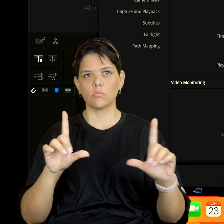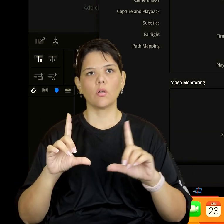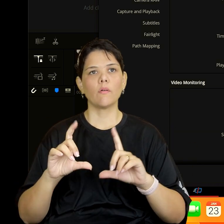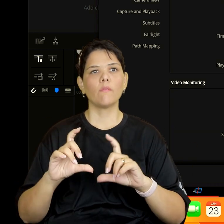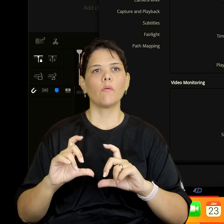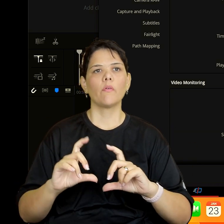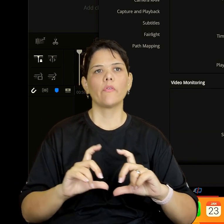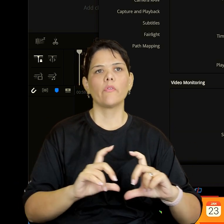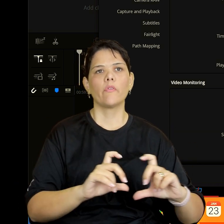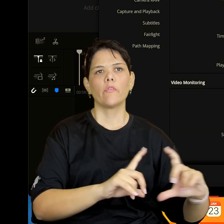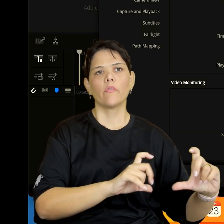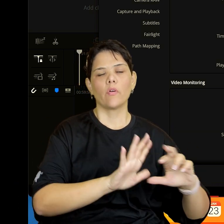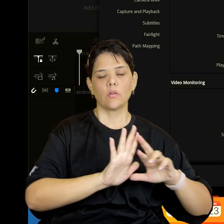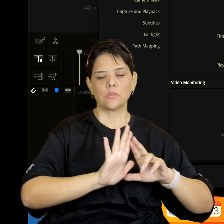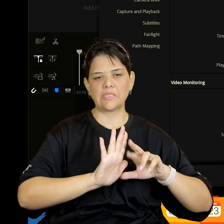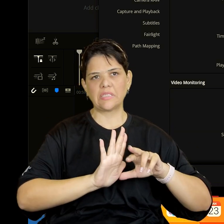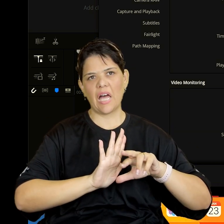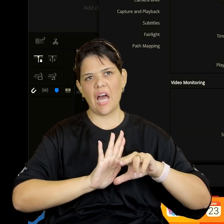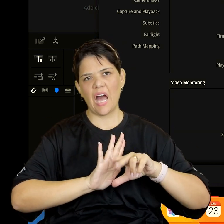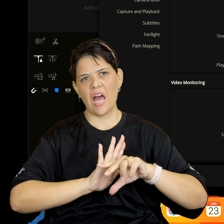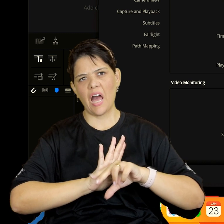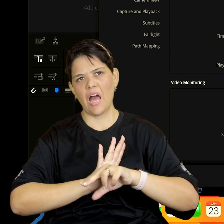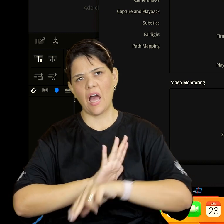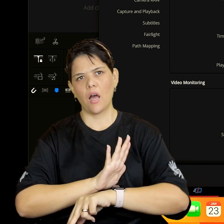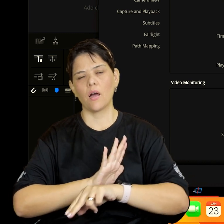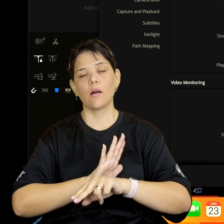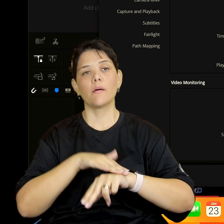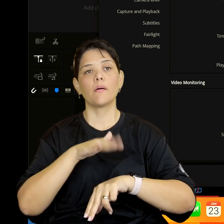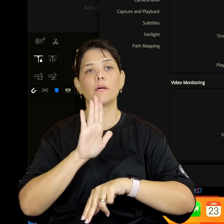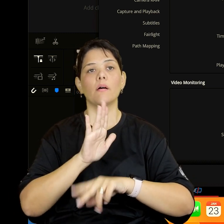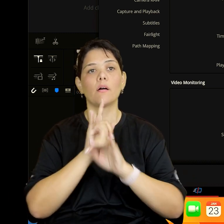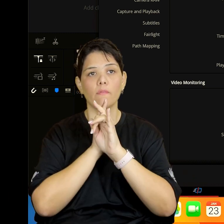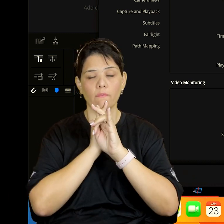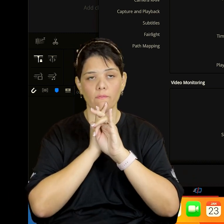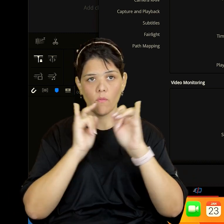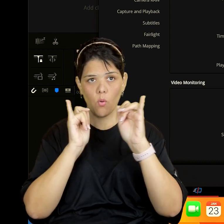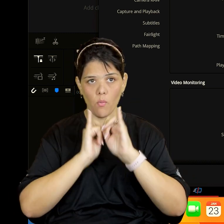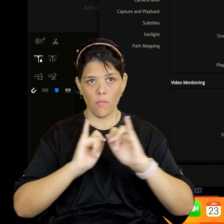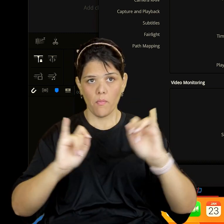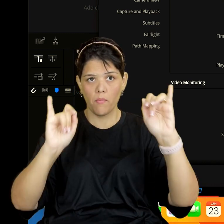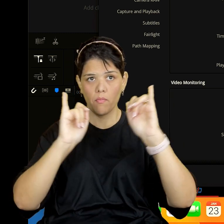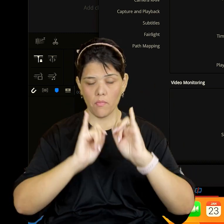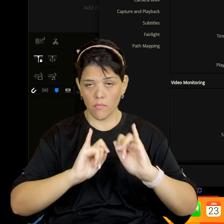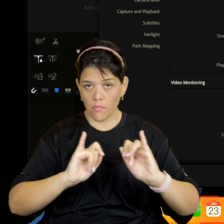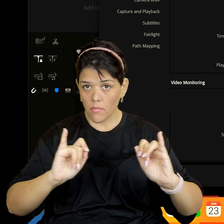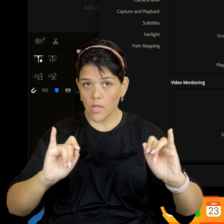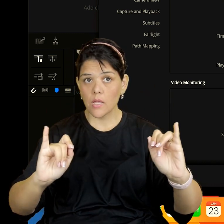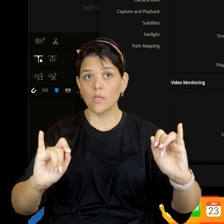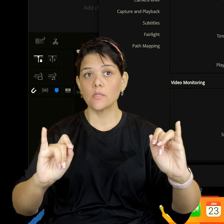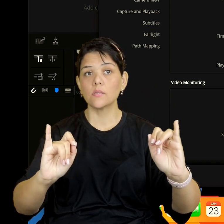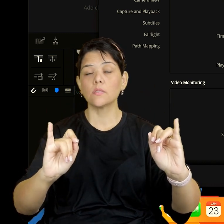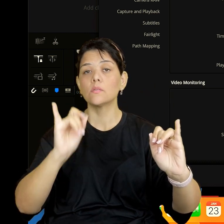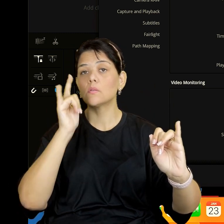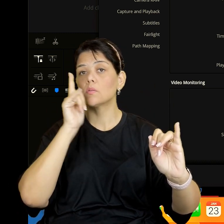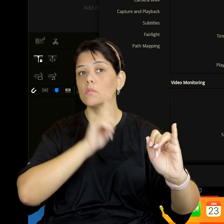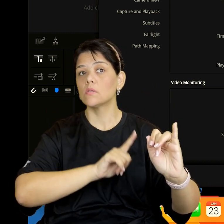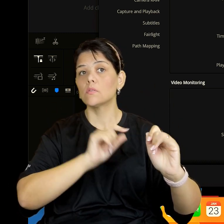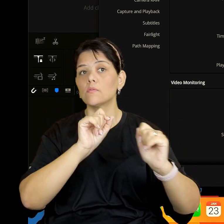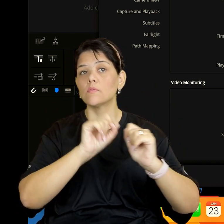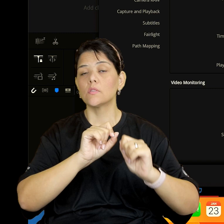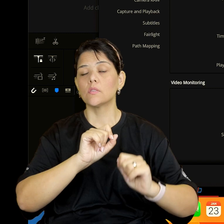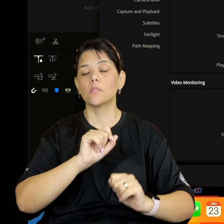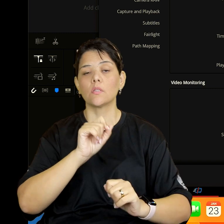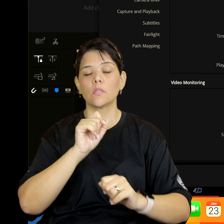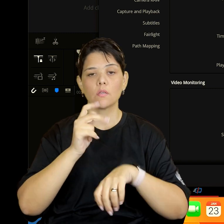segundo, correto? Então, eu tenho mais informação. Eu tendo mais informação, eu consigo fazer, por exemplo, uma câmera lenta